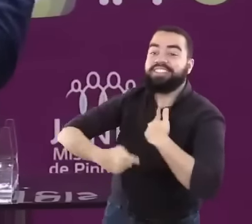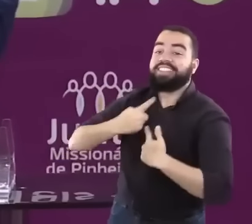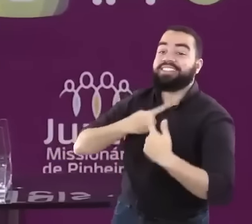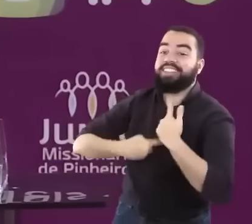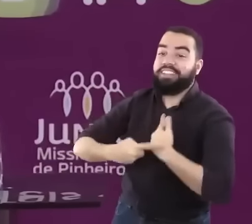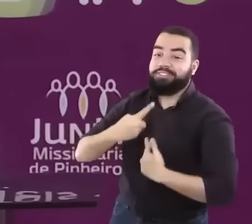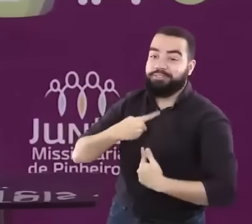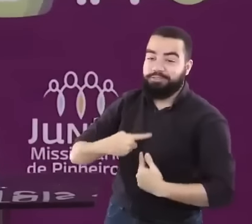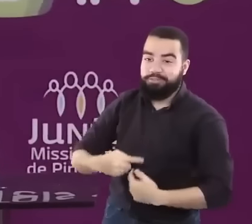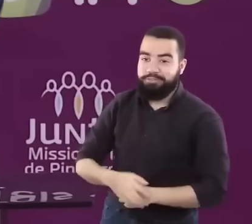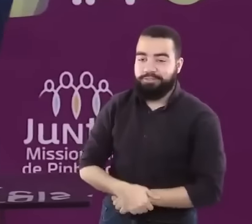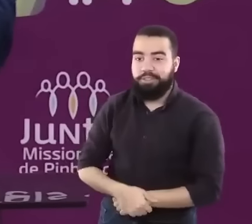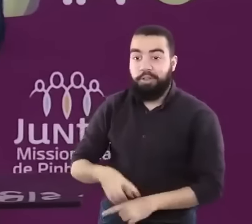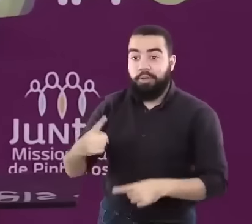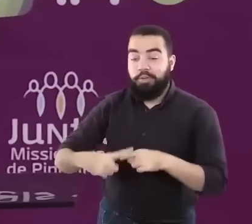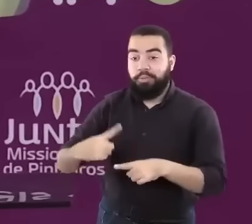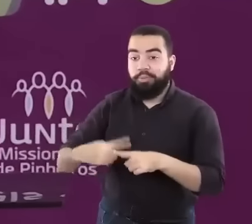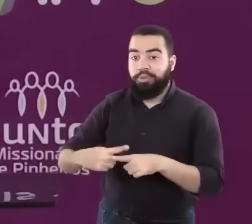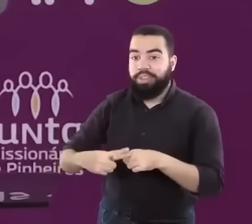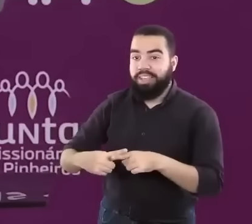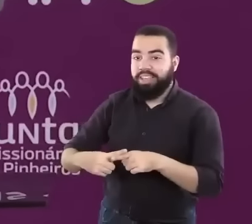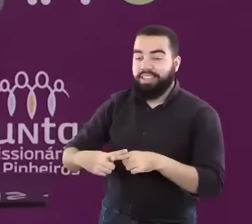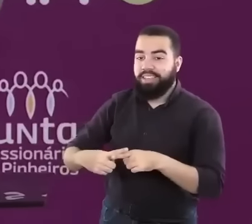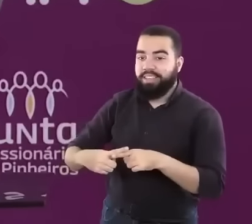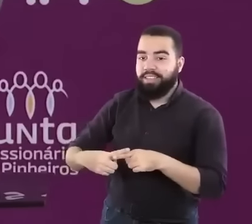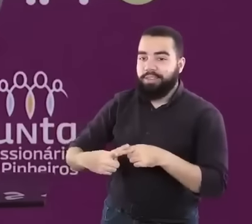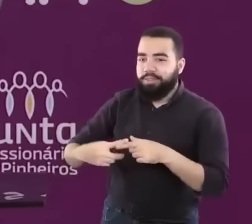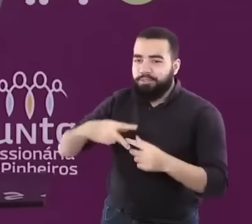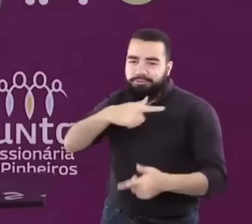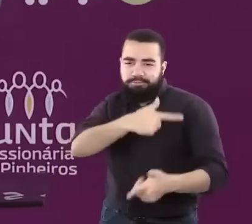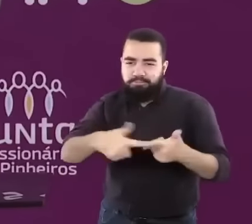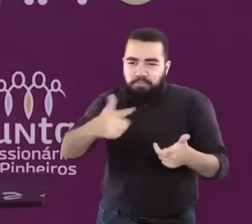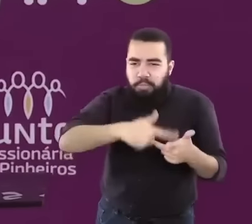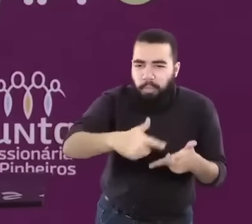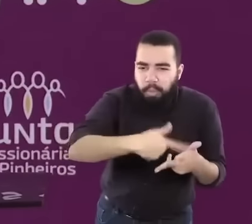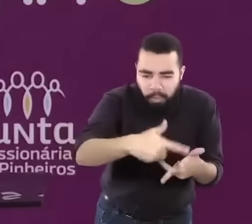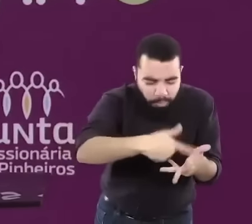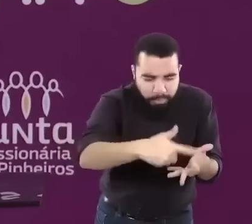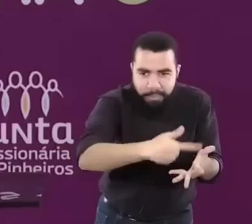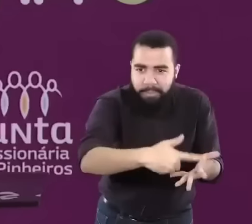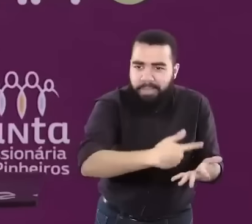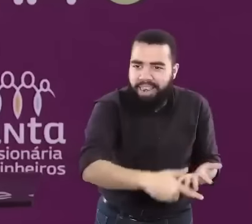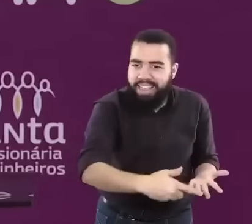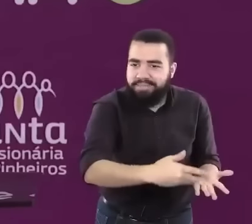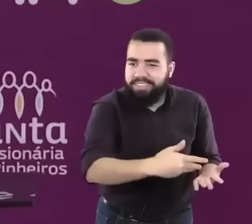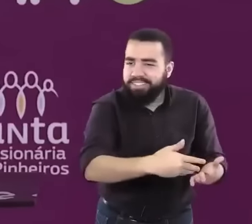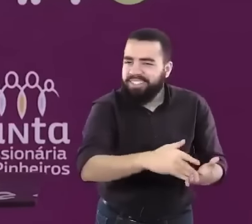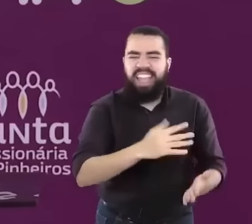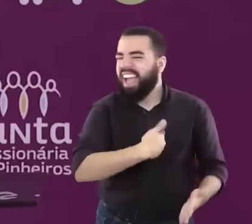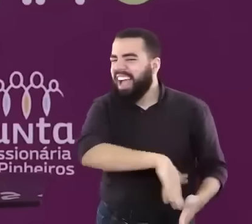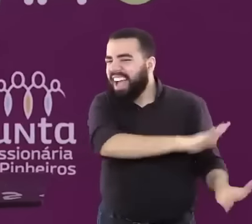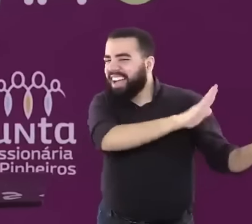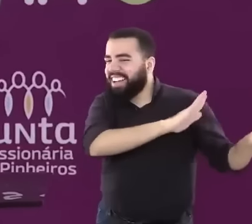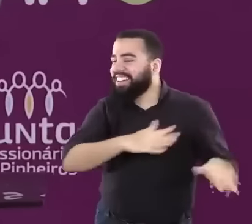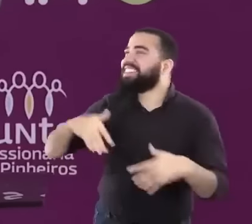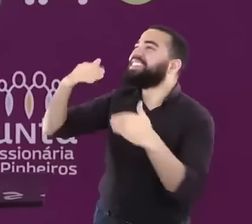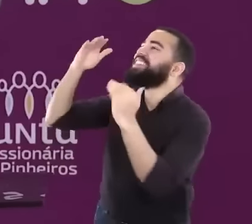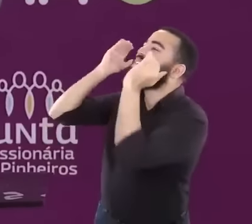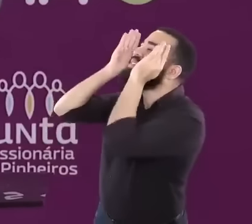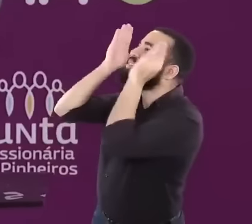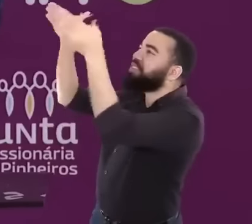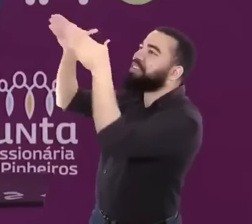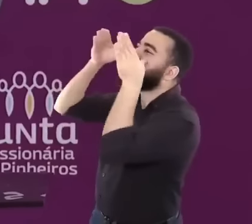mas nós estaremos acima dos problemas dessa vida o senhor é o nosso prazer o